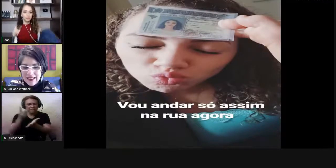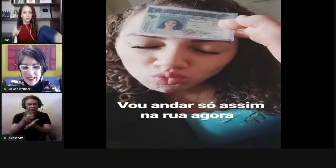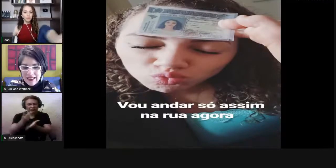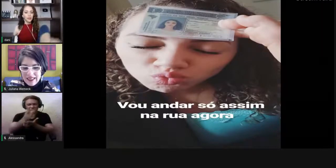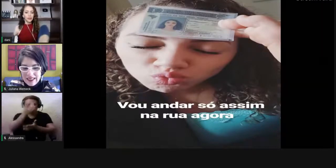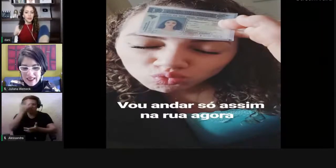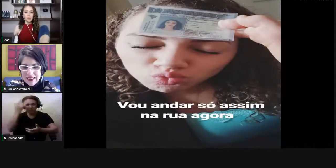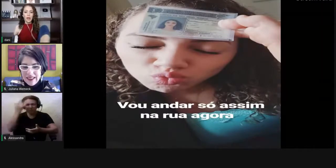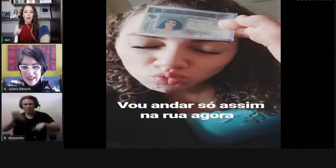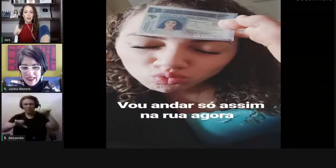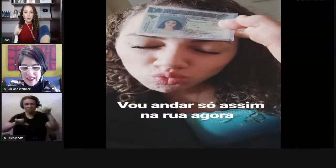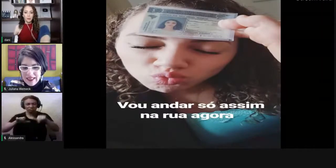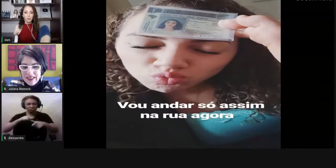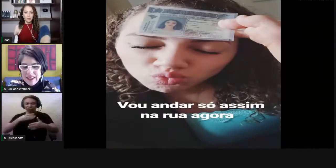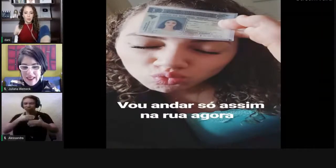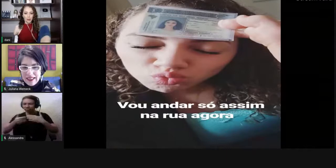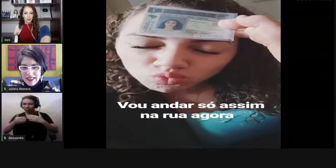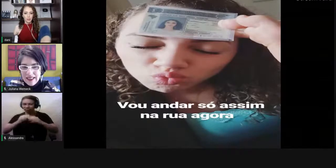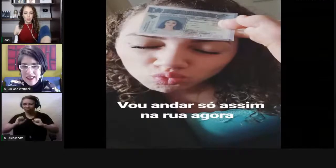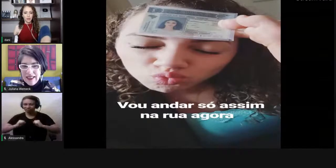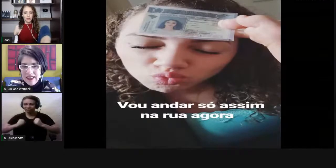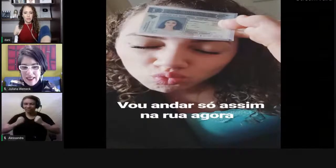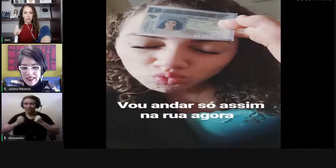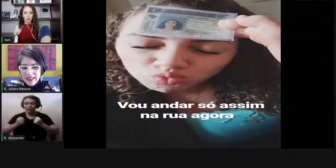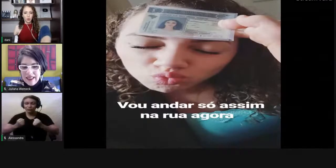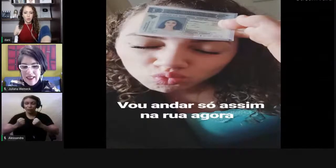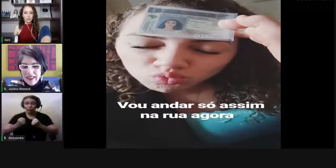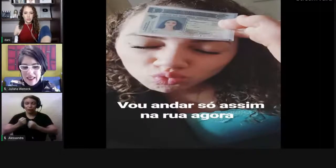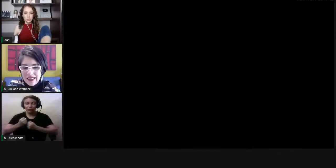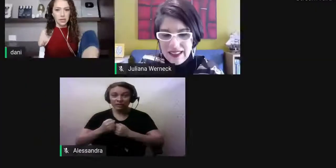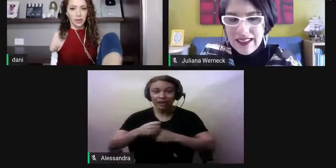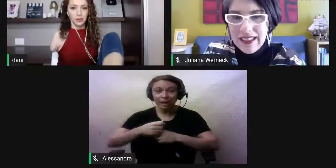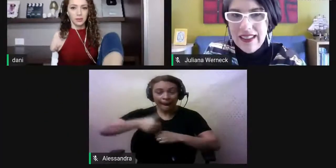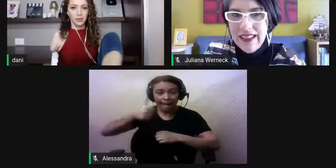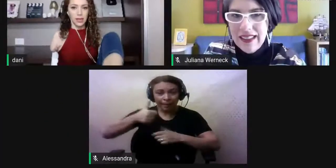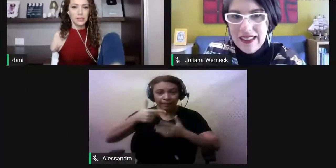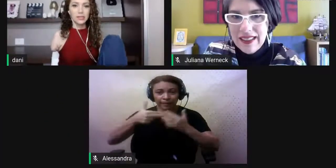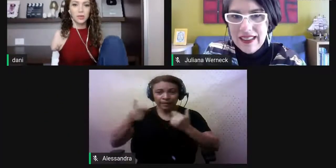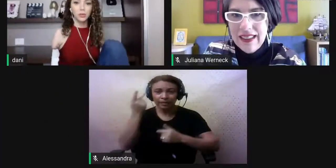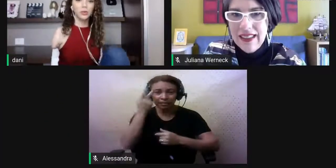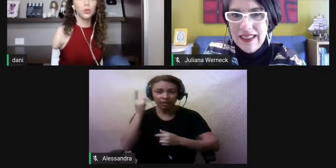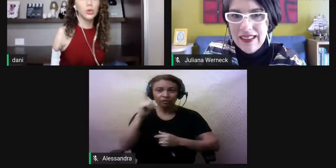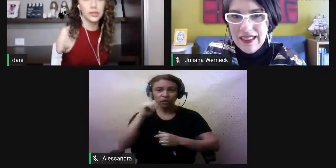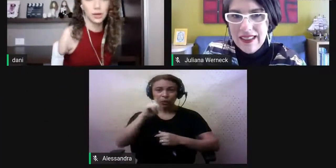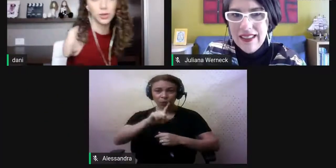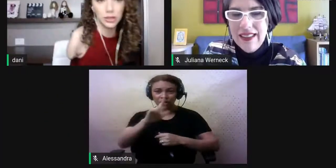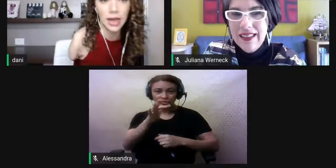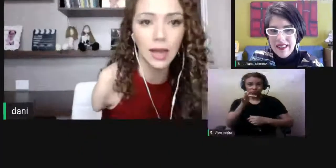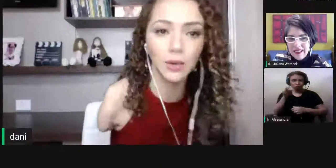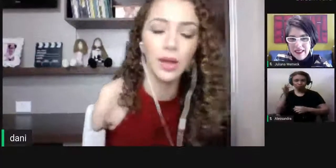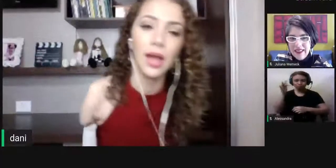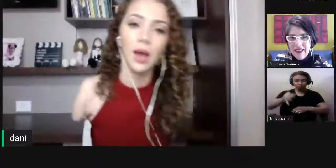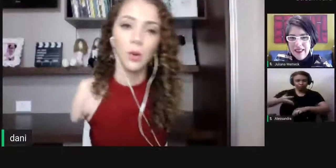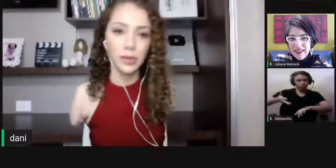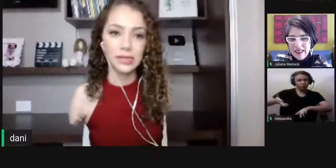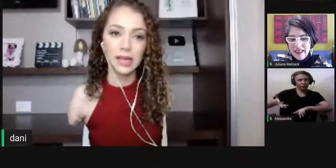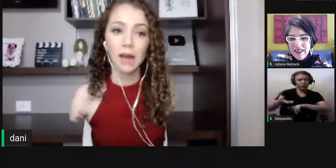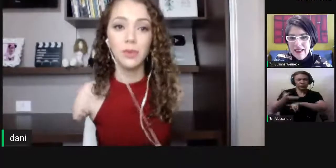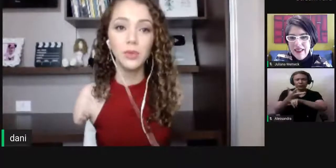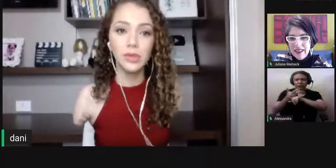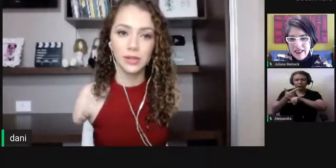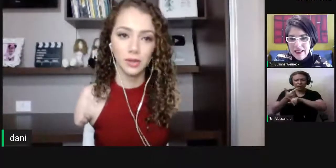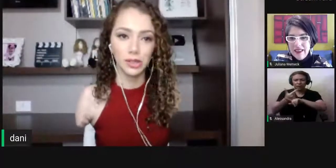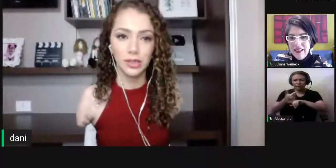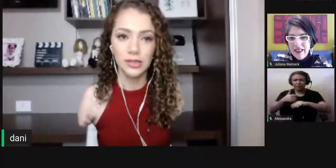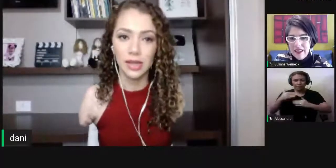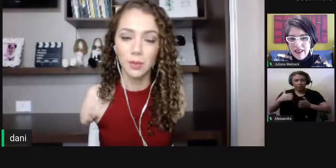não. Então, o primeiro passo para que você consiga esse seu futuro extraordinário, esse